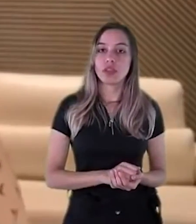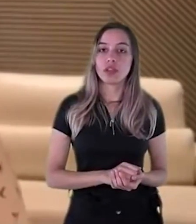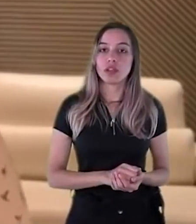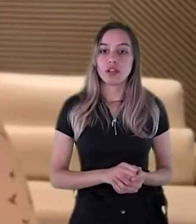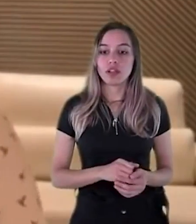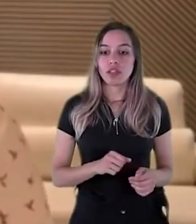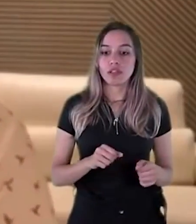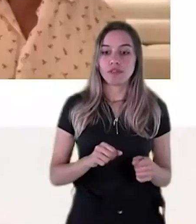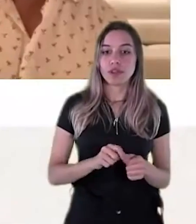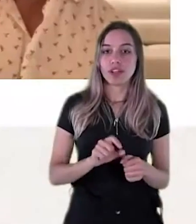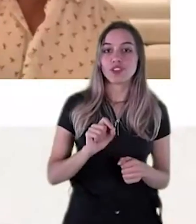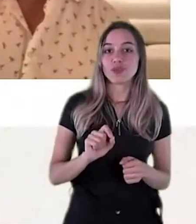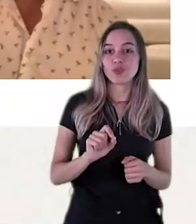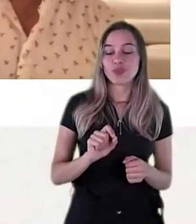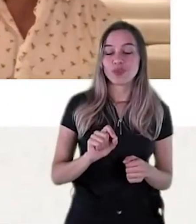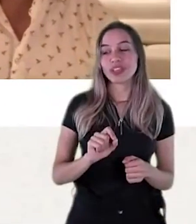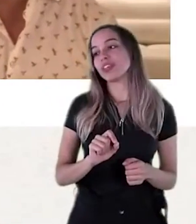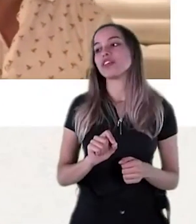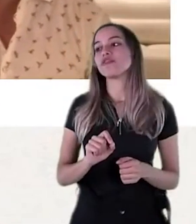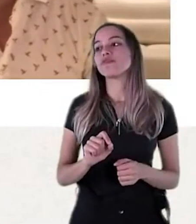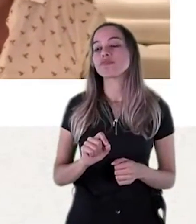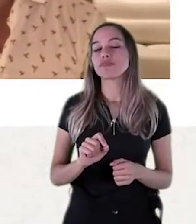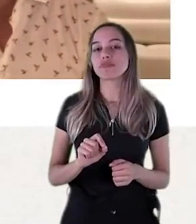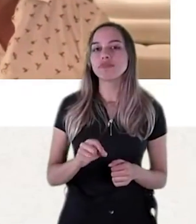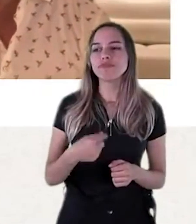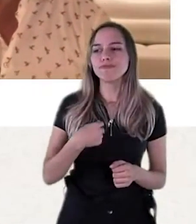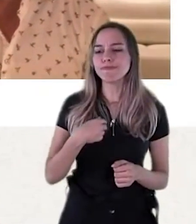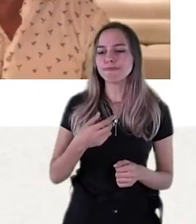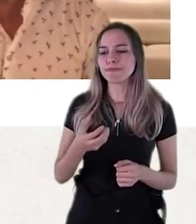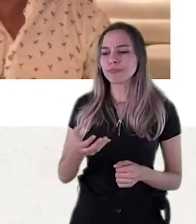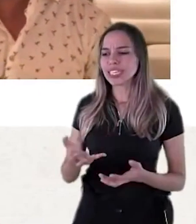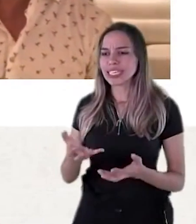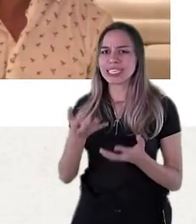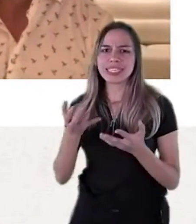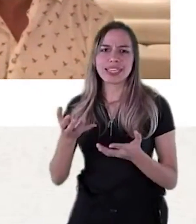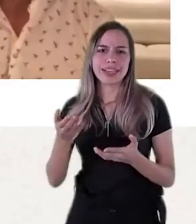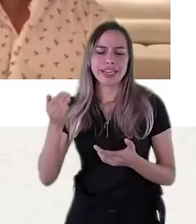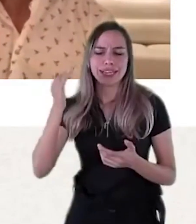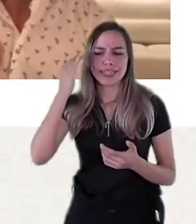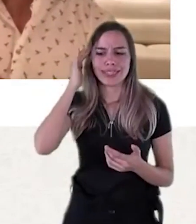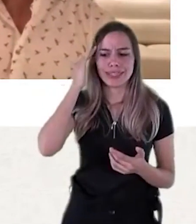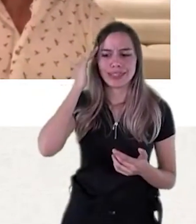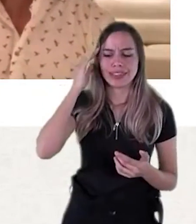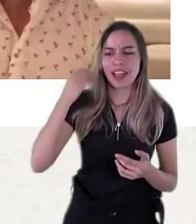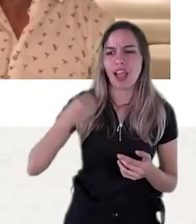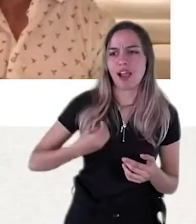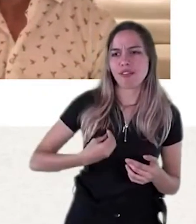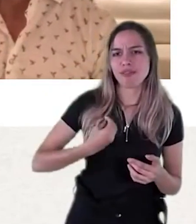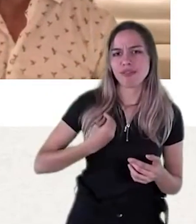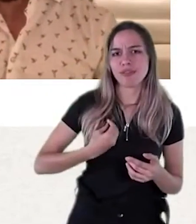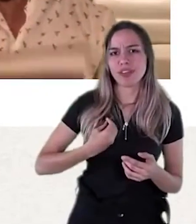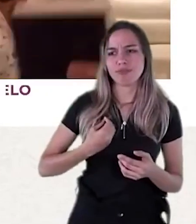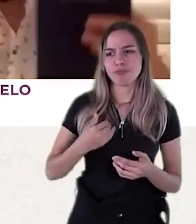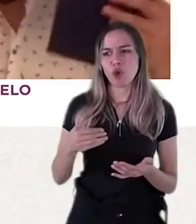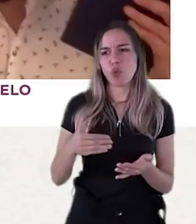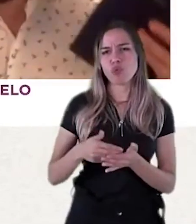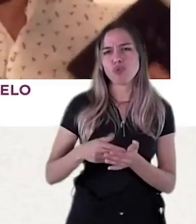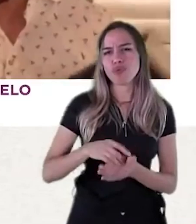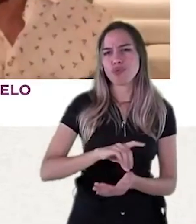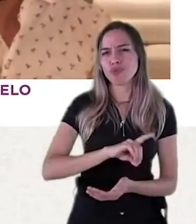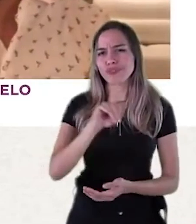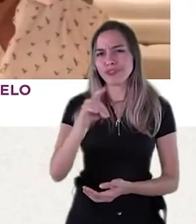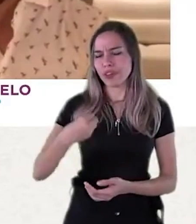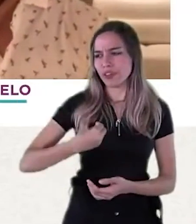Afonso, que Sofia, na necessidade de enfrentar os seus últimos dias, ela percebe que todos